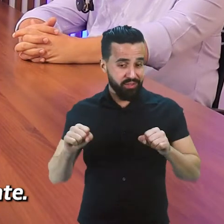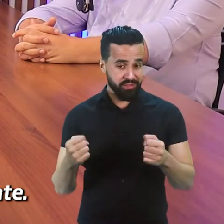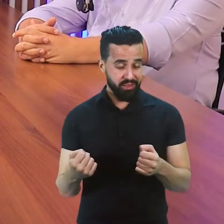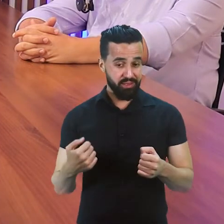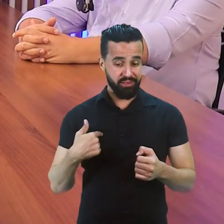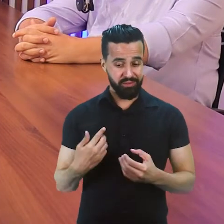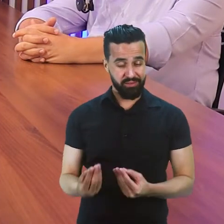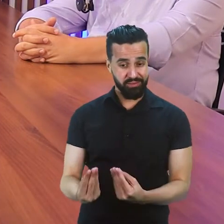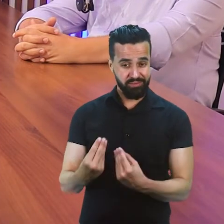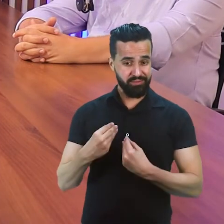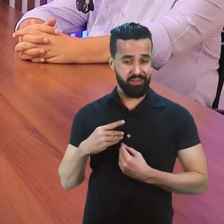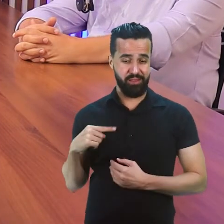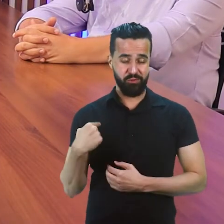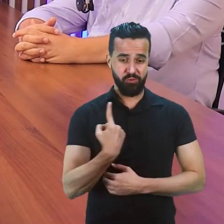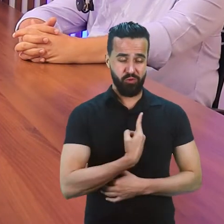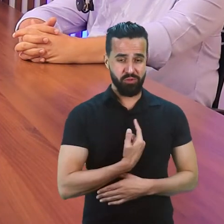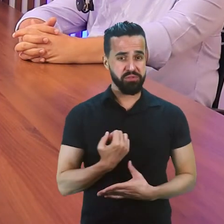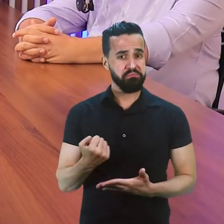para a gente, né?